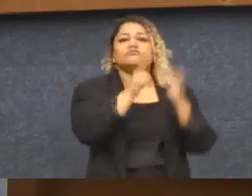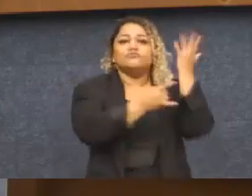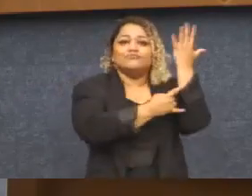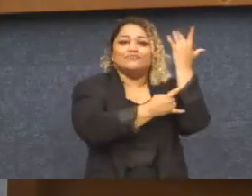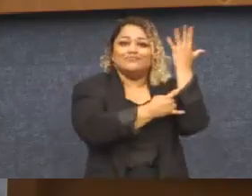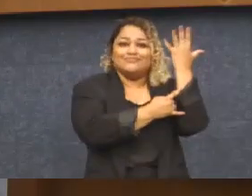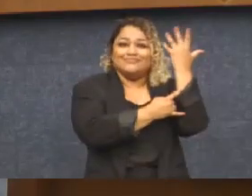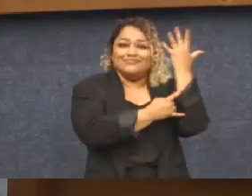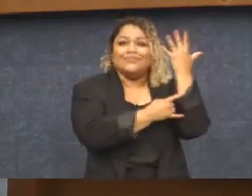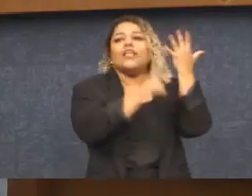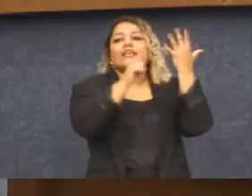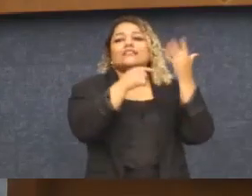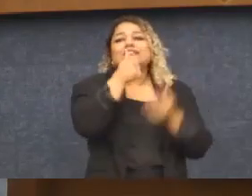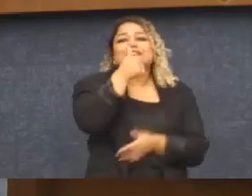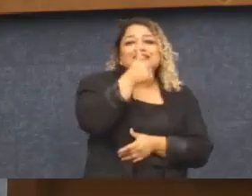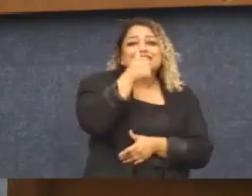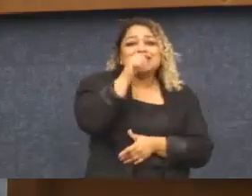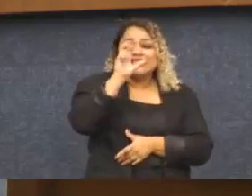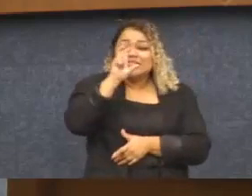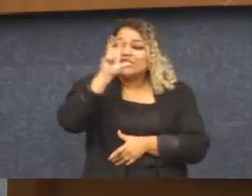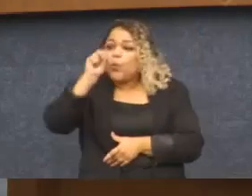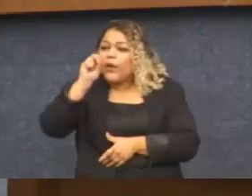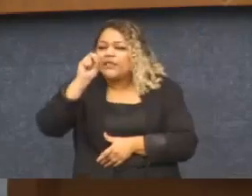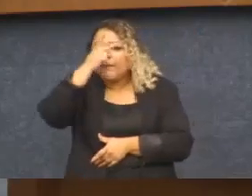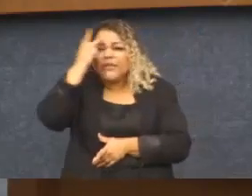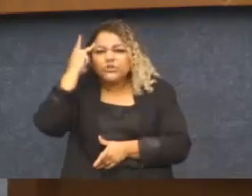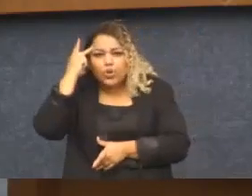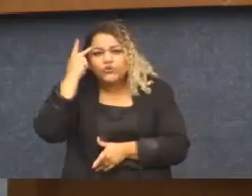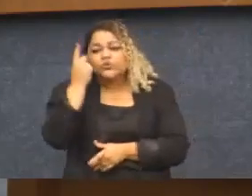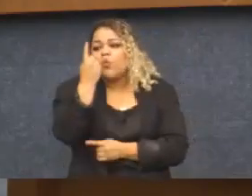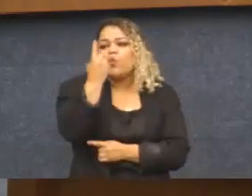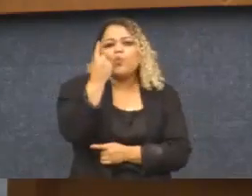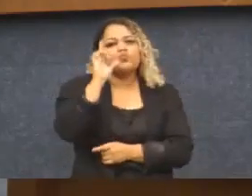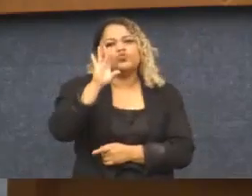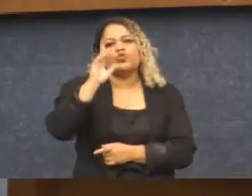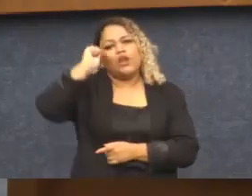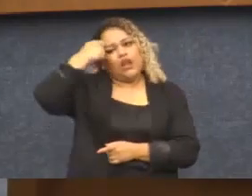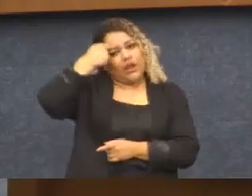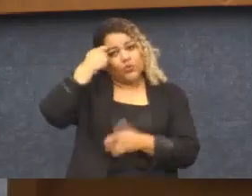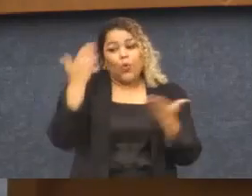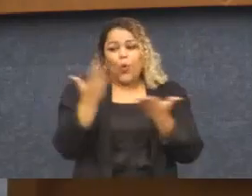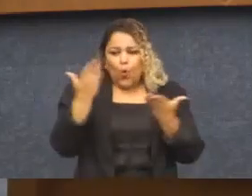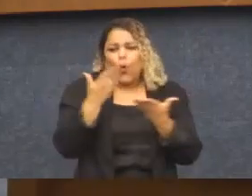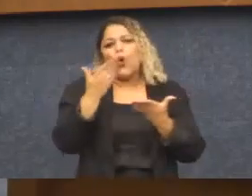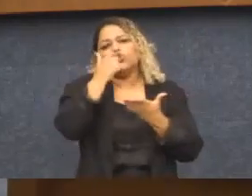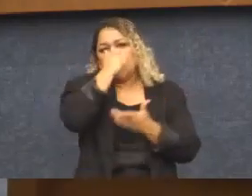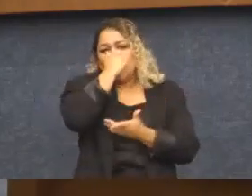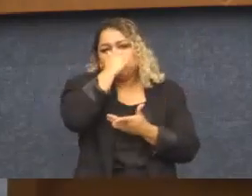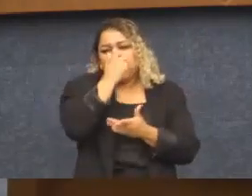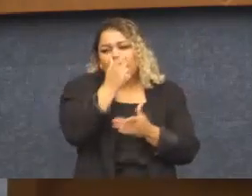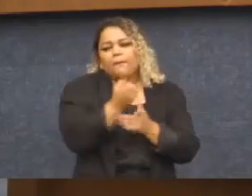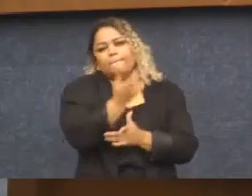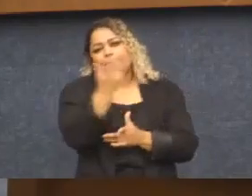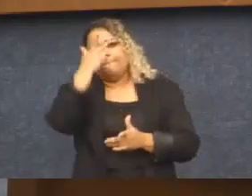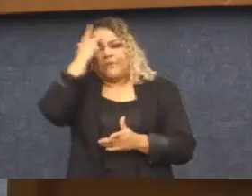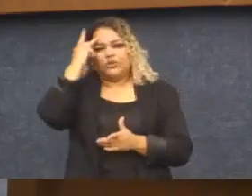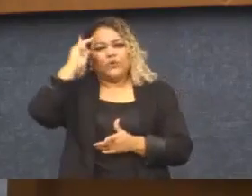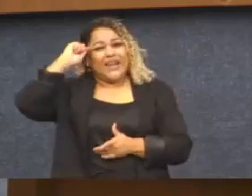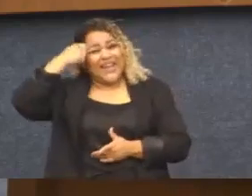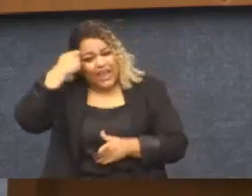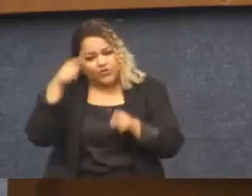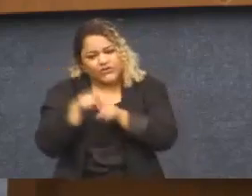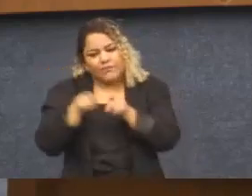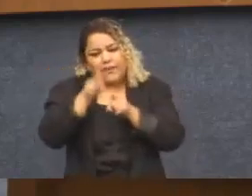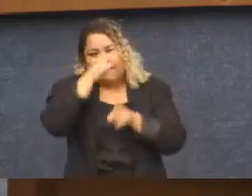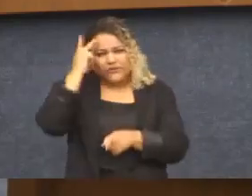De 180 da minha turma, só tinha um negro. Agora está lotado de excelentes jovens negras e negros, pessoas com deficiência, democratizando